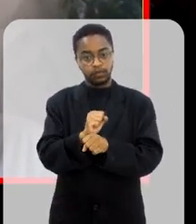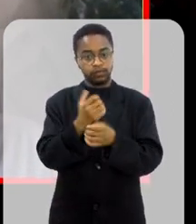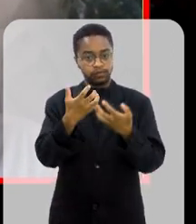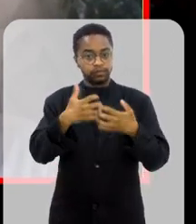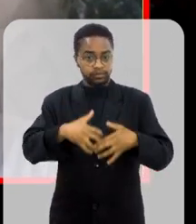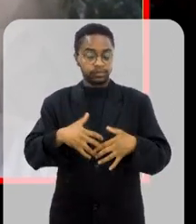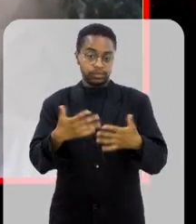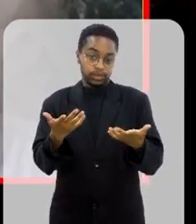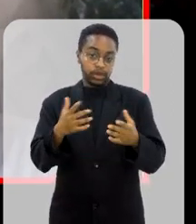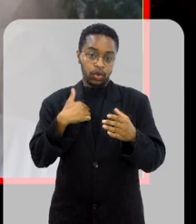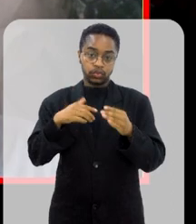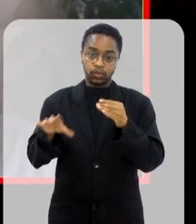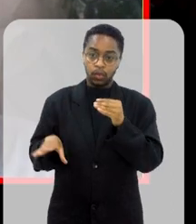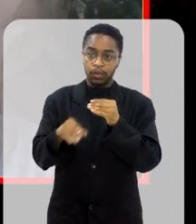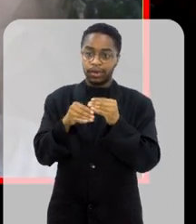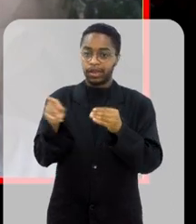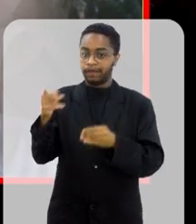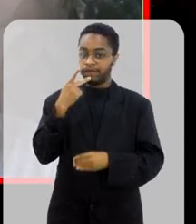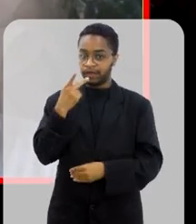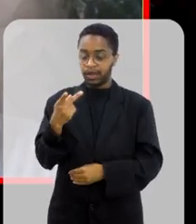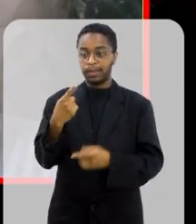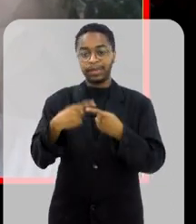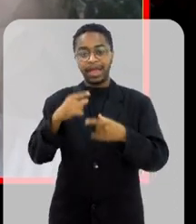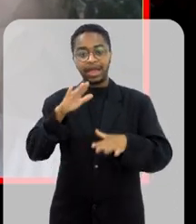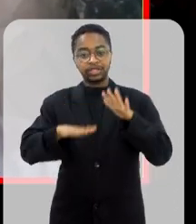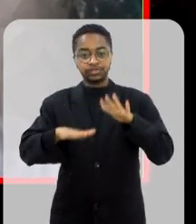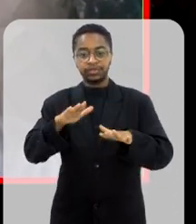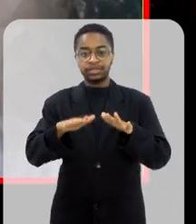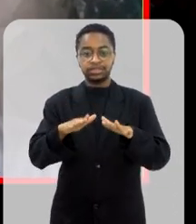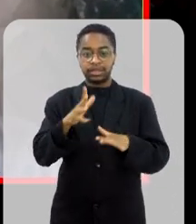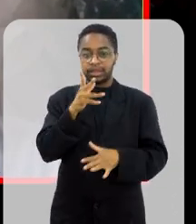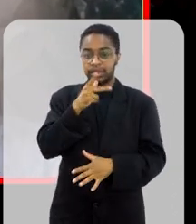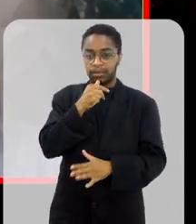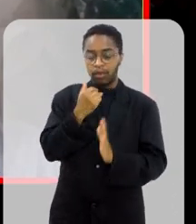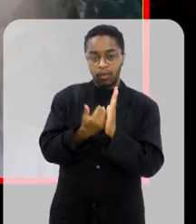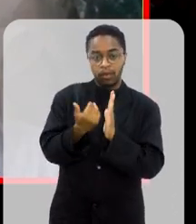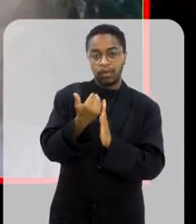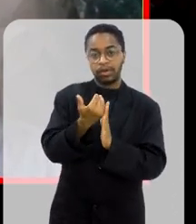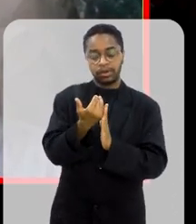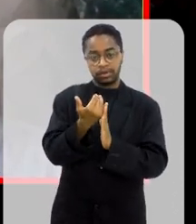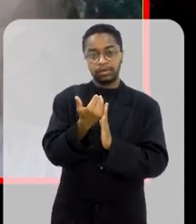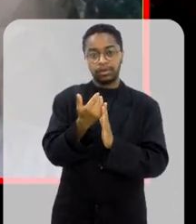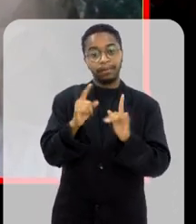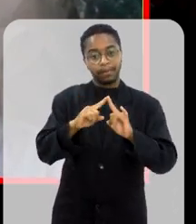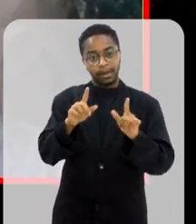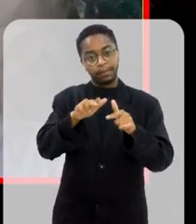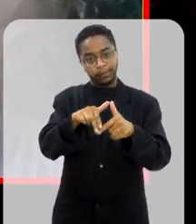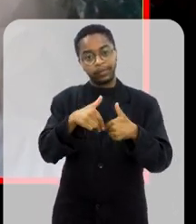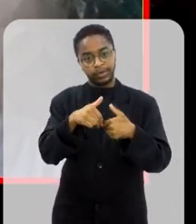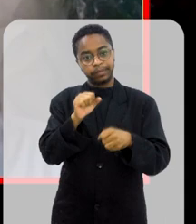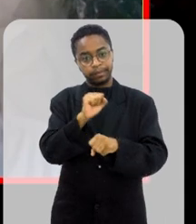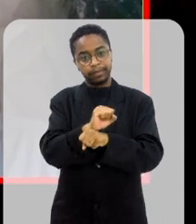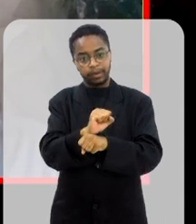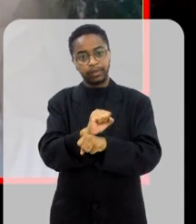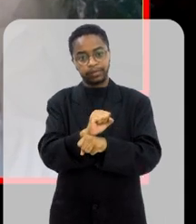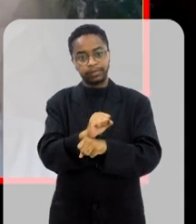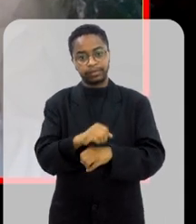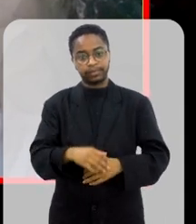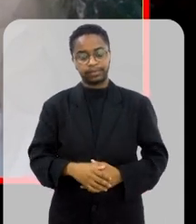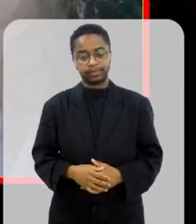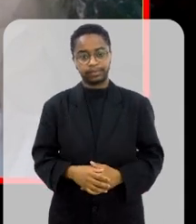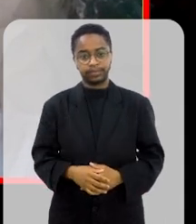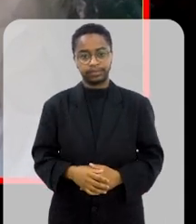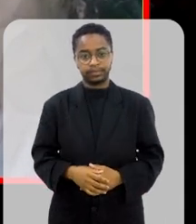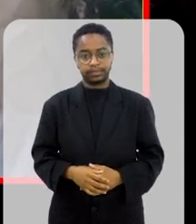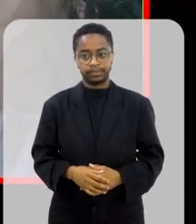renal. Só para complementar, que o doutor tinha falado que às vezes nem chega, né, demora muito tempo, mas foi